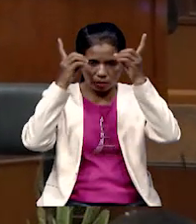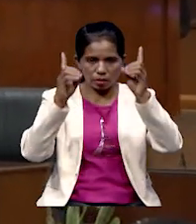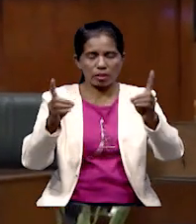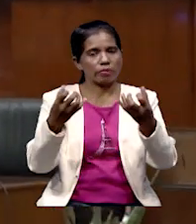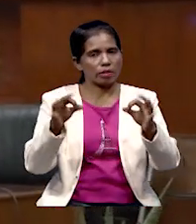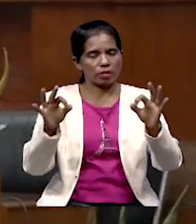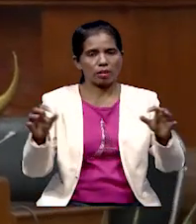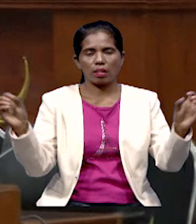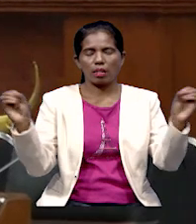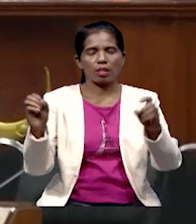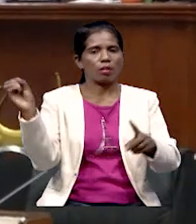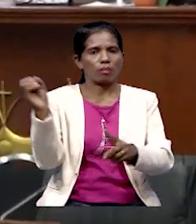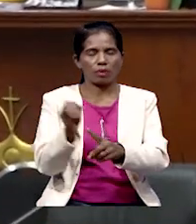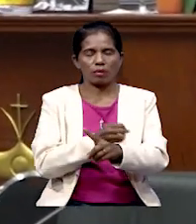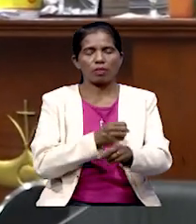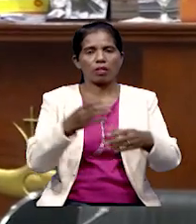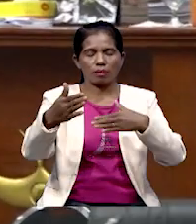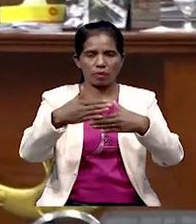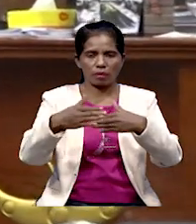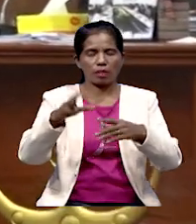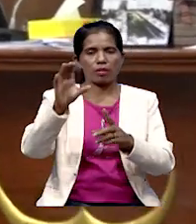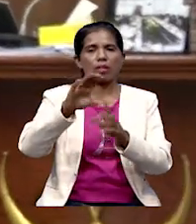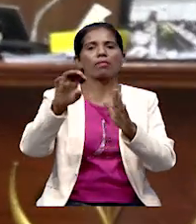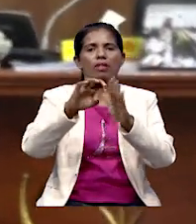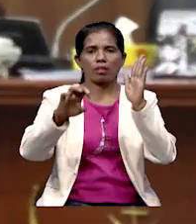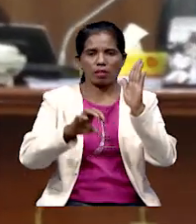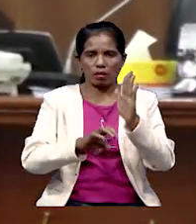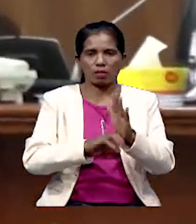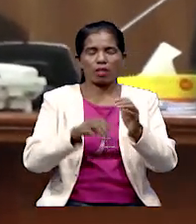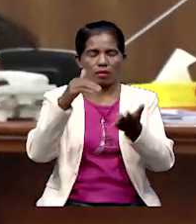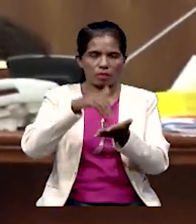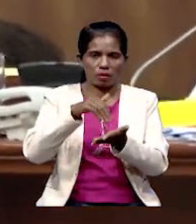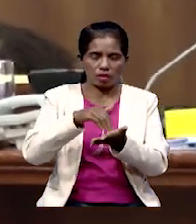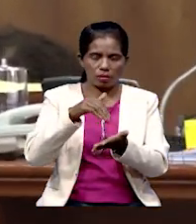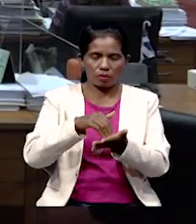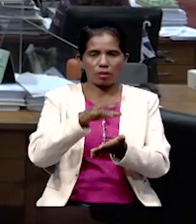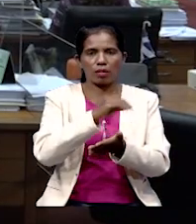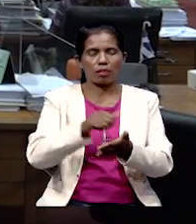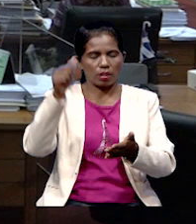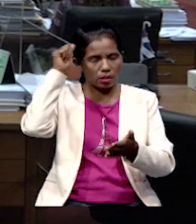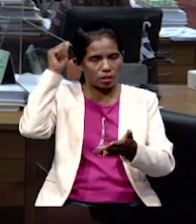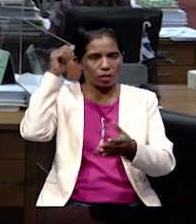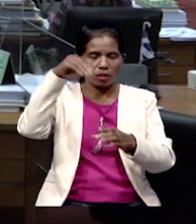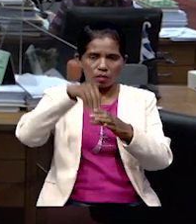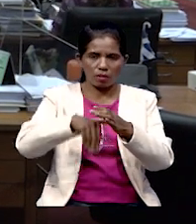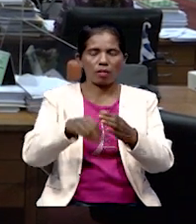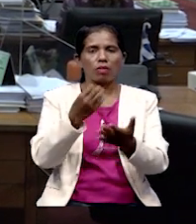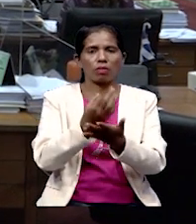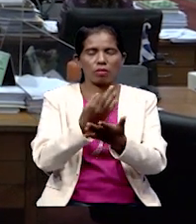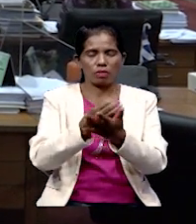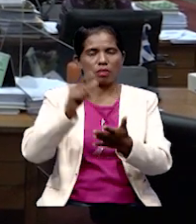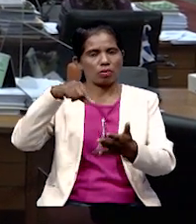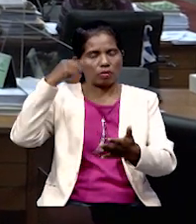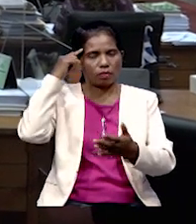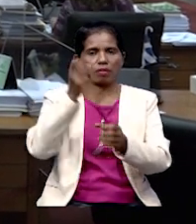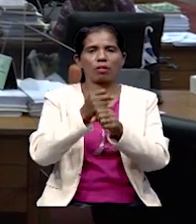é la iha oportunidade nebe na tomba chefe Estado ato estuda no análise rocleam ba orçamento nebe governo